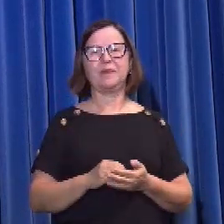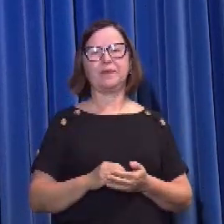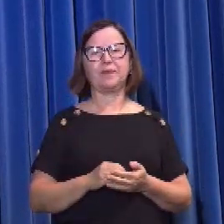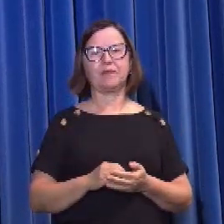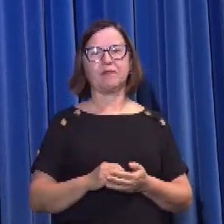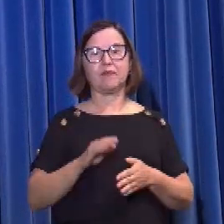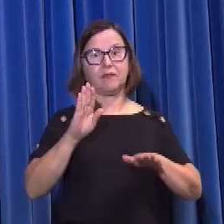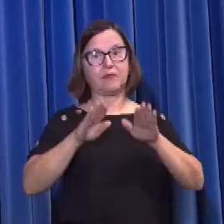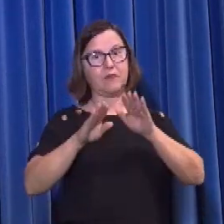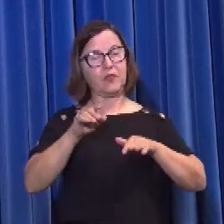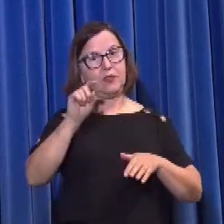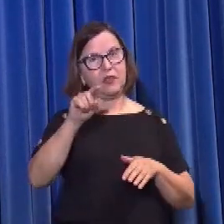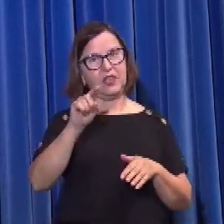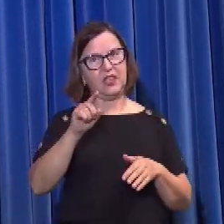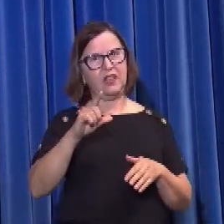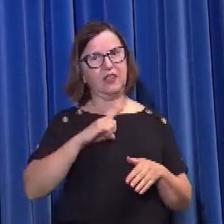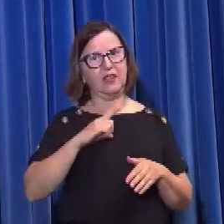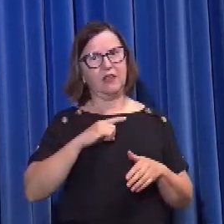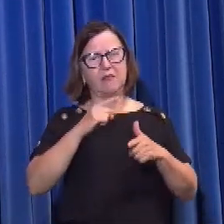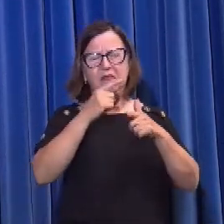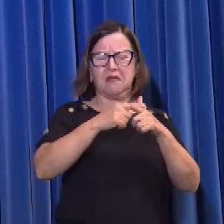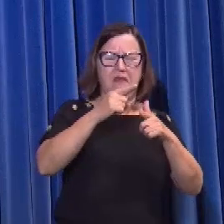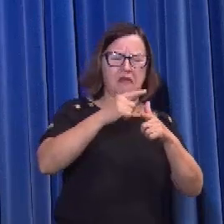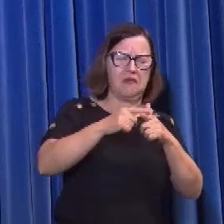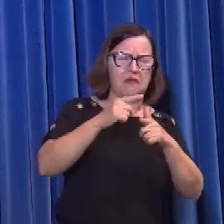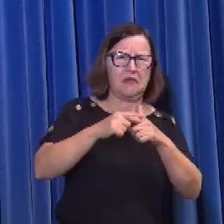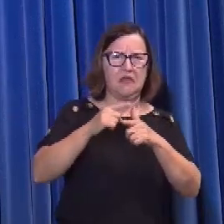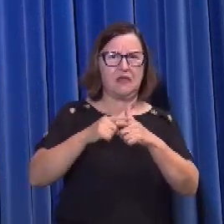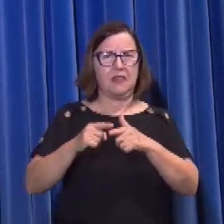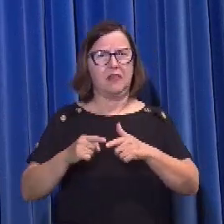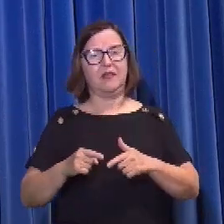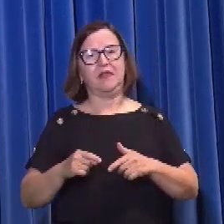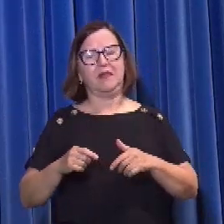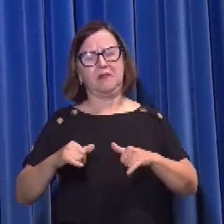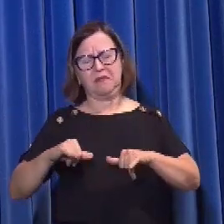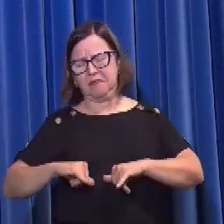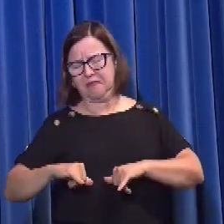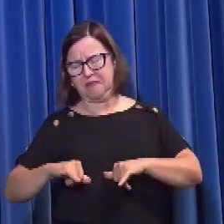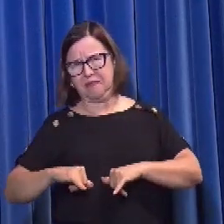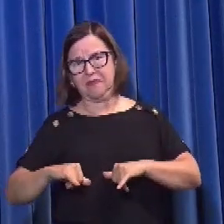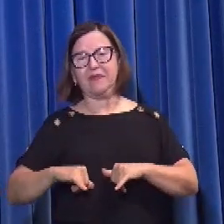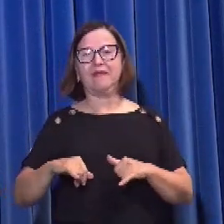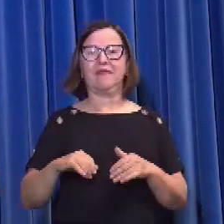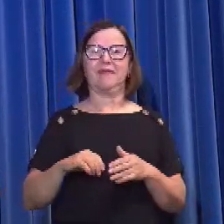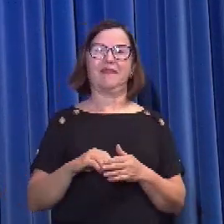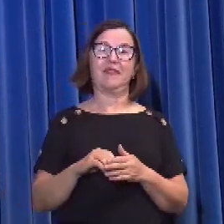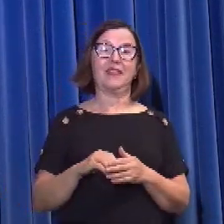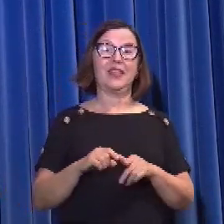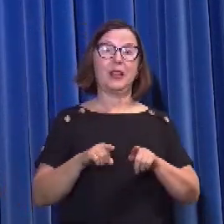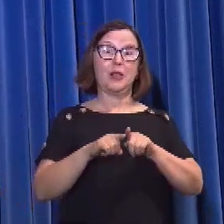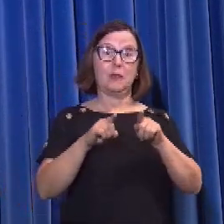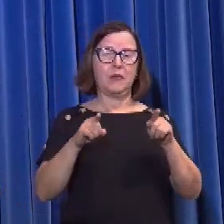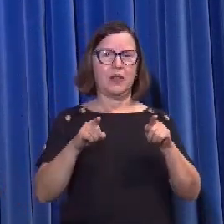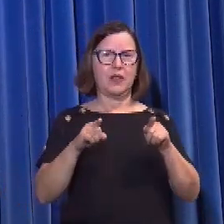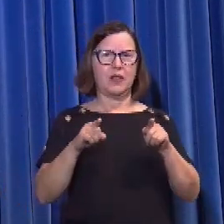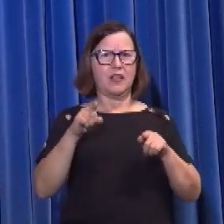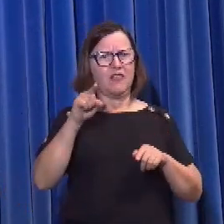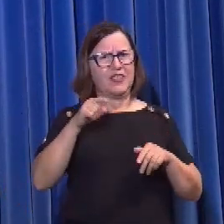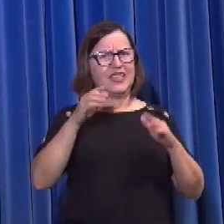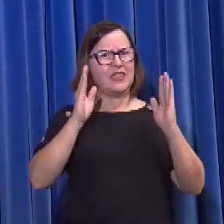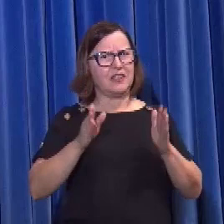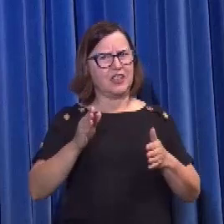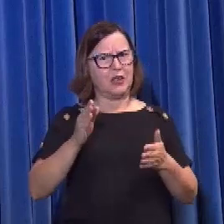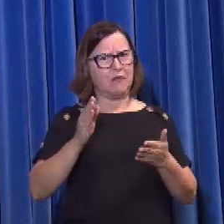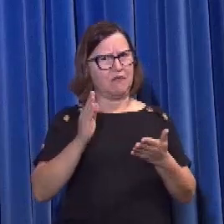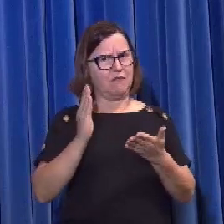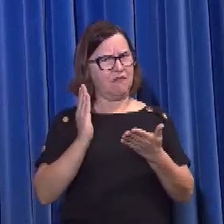Talvez você tenha muitos problemas, esteja passando por muitas adversidades. Mas será que você parou para